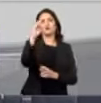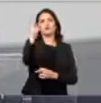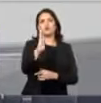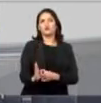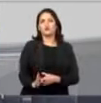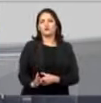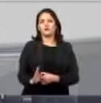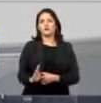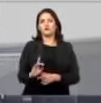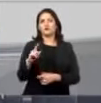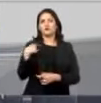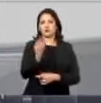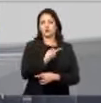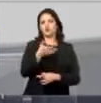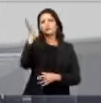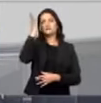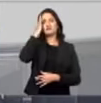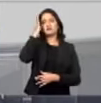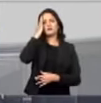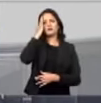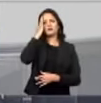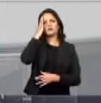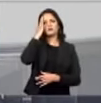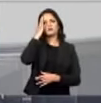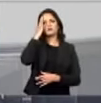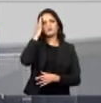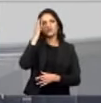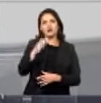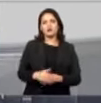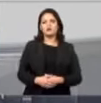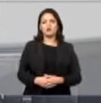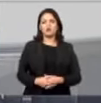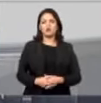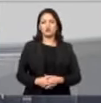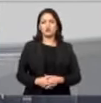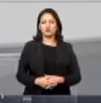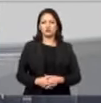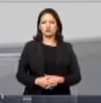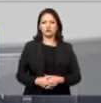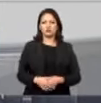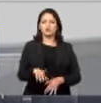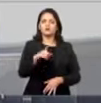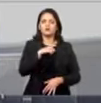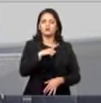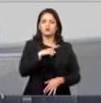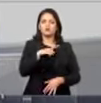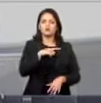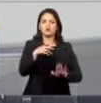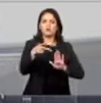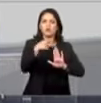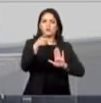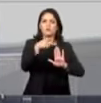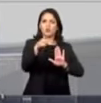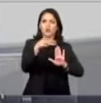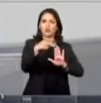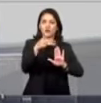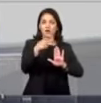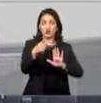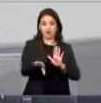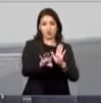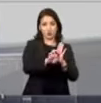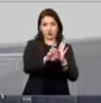senhora ministra, que foram sustada a portaria que suspende o edital para o